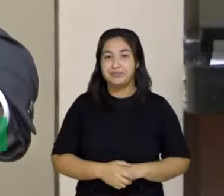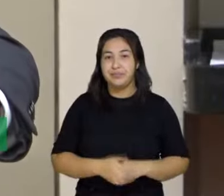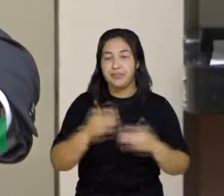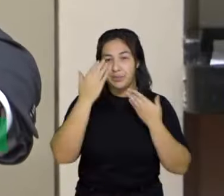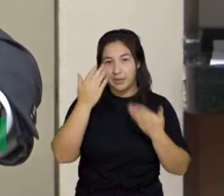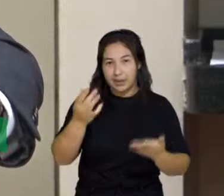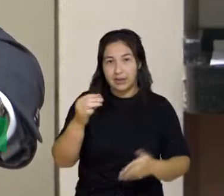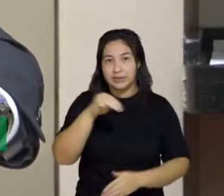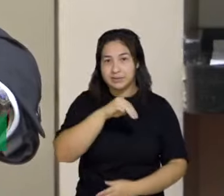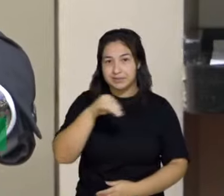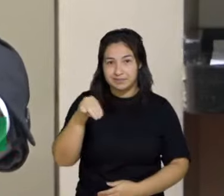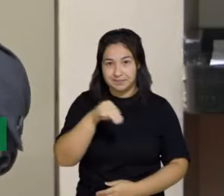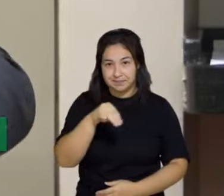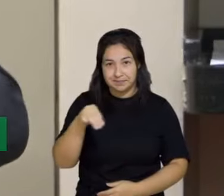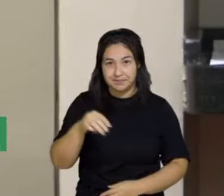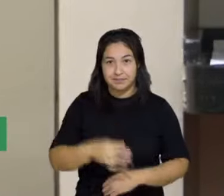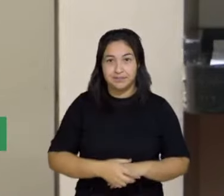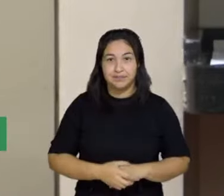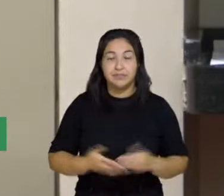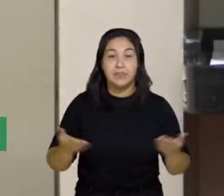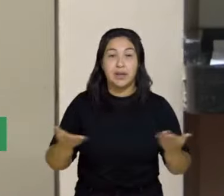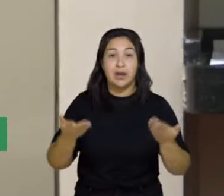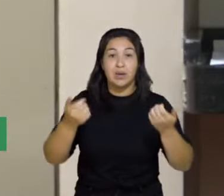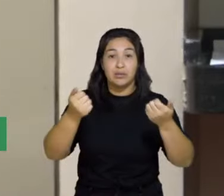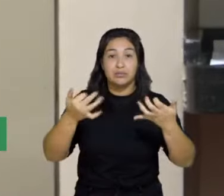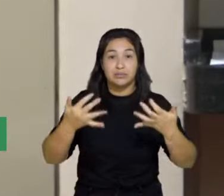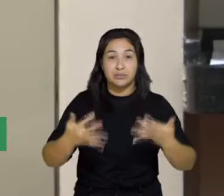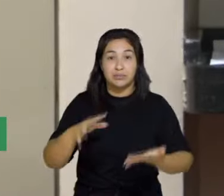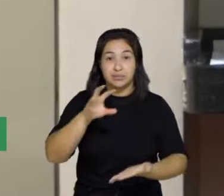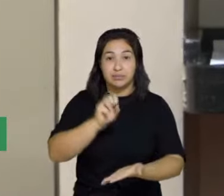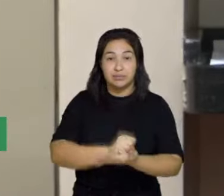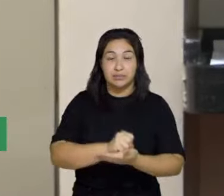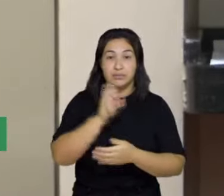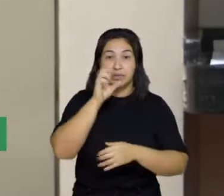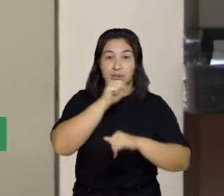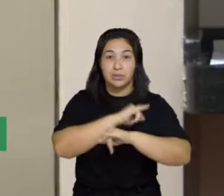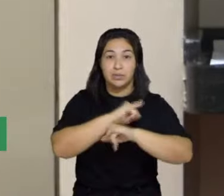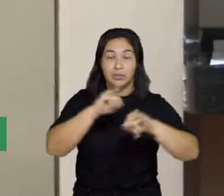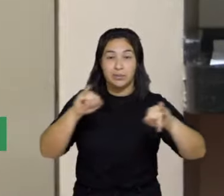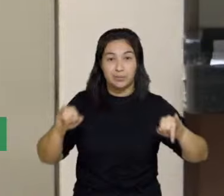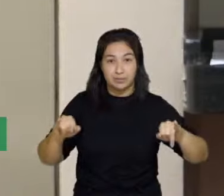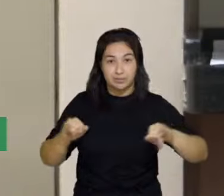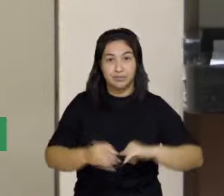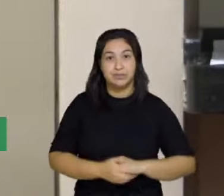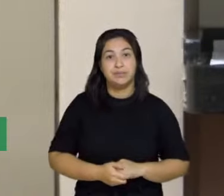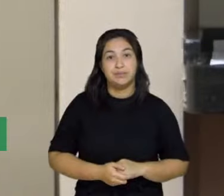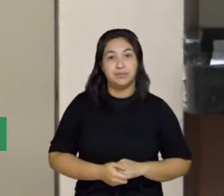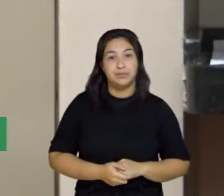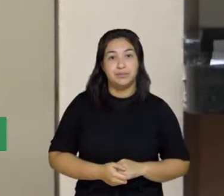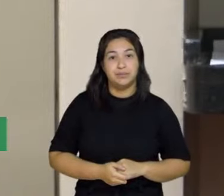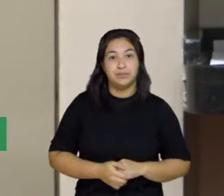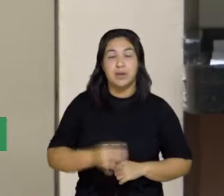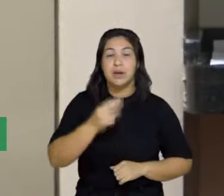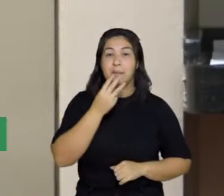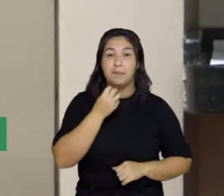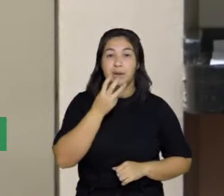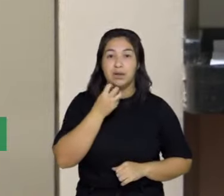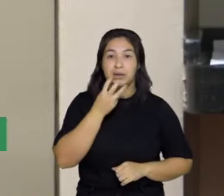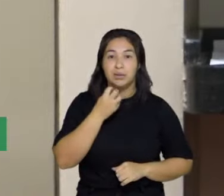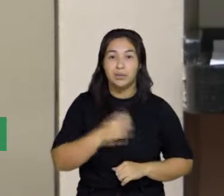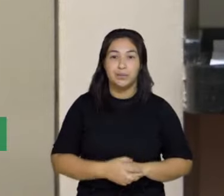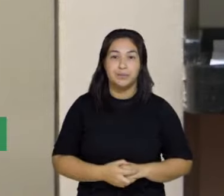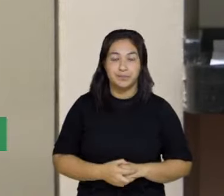Mário Mota. Ainda inscritos em breves comunicações, o deputado Marquito,